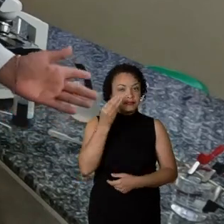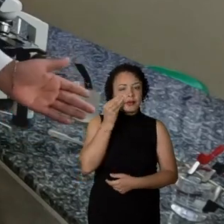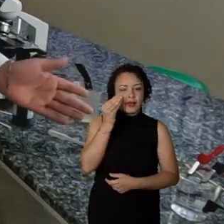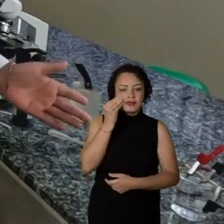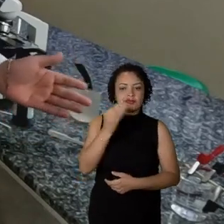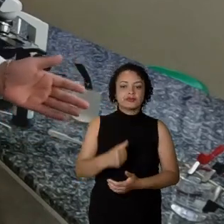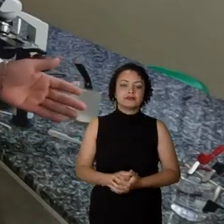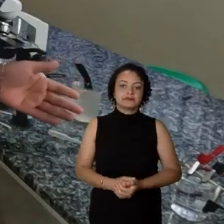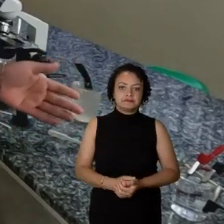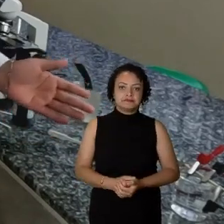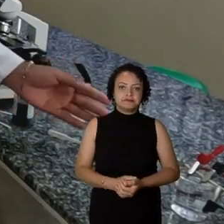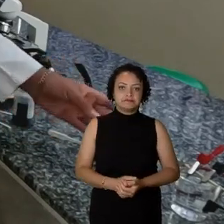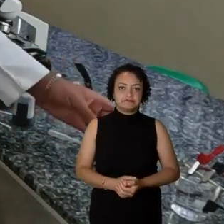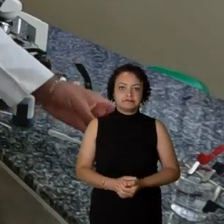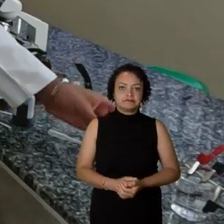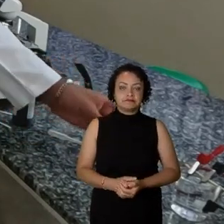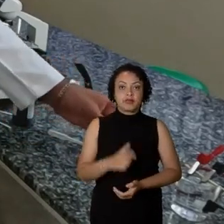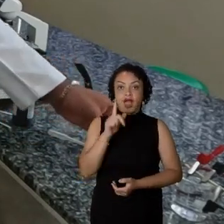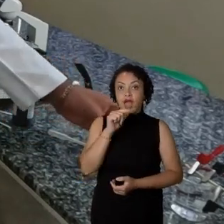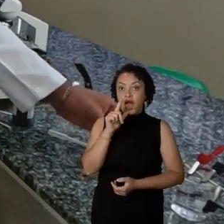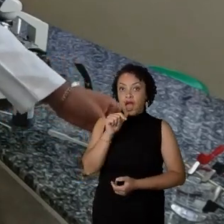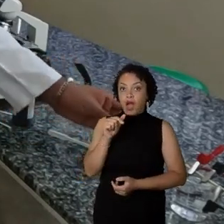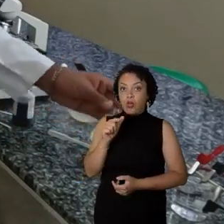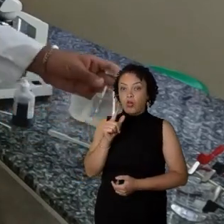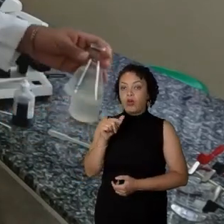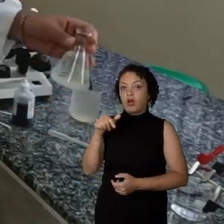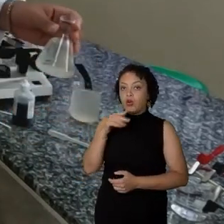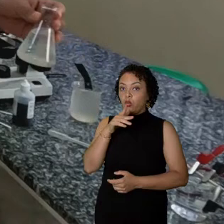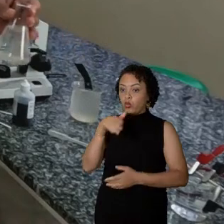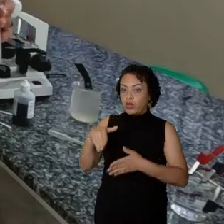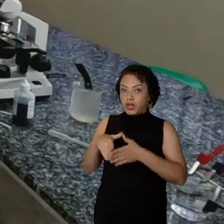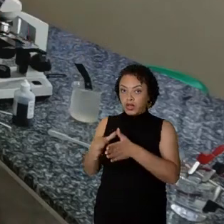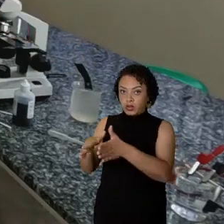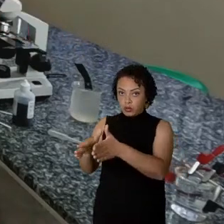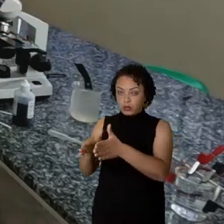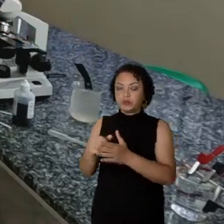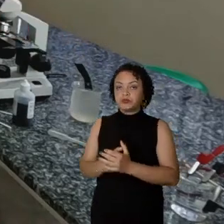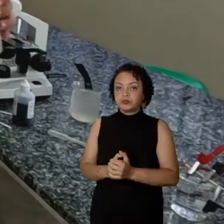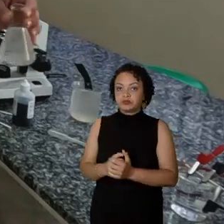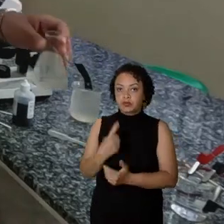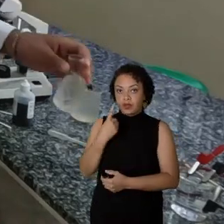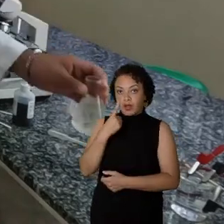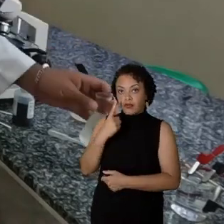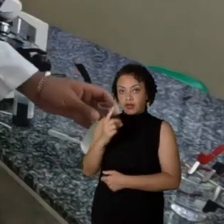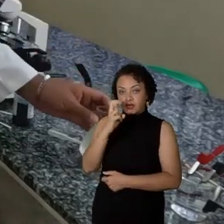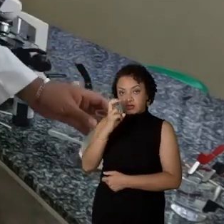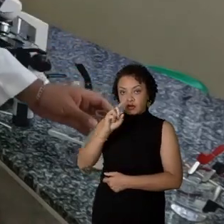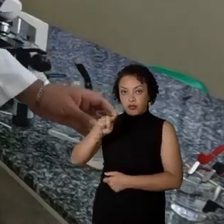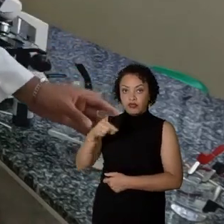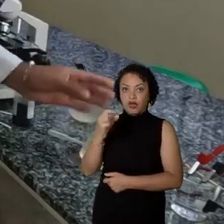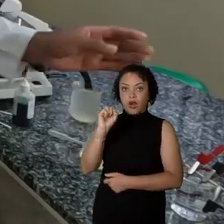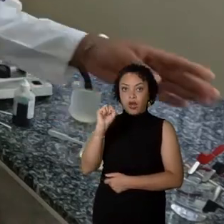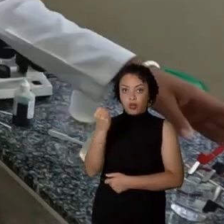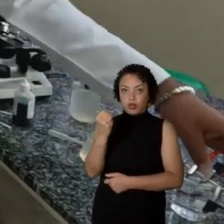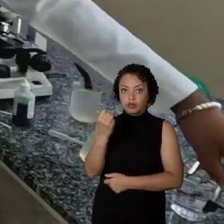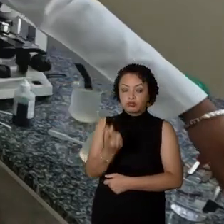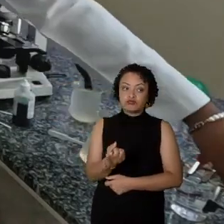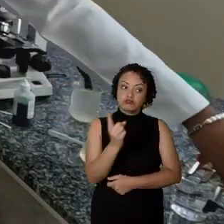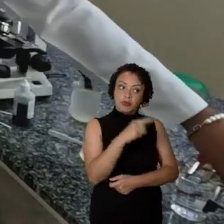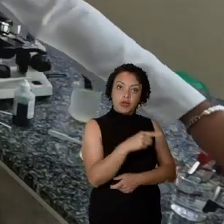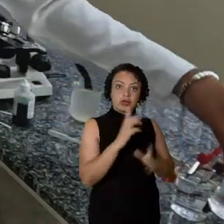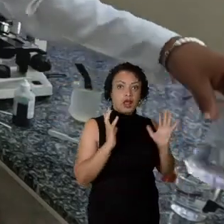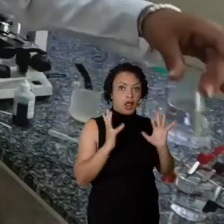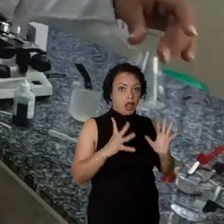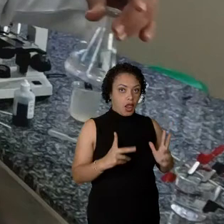Bom, essa é a água do grosso de limões. Como vocês podem ver, o pH dela foi 5,8 e essa já é passada